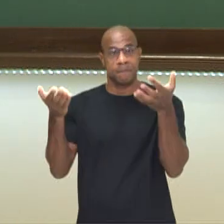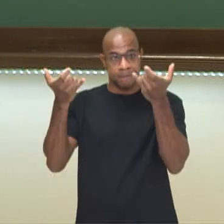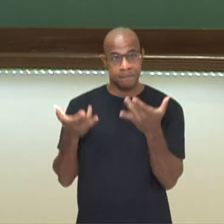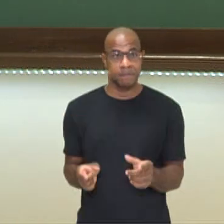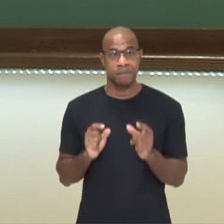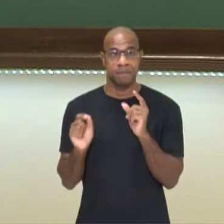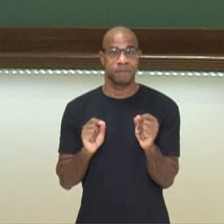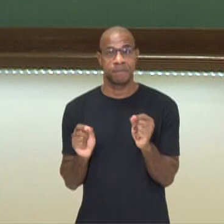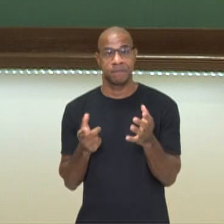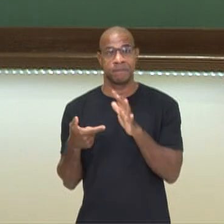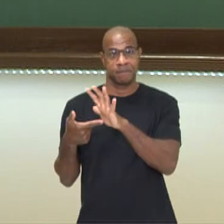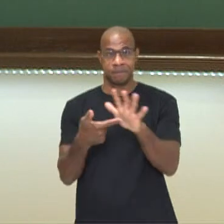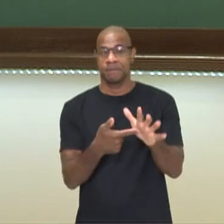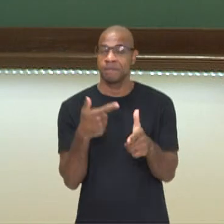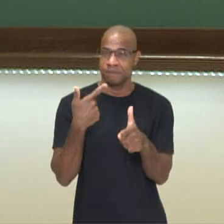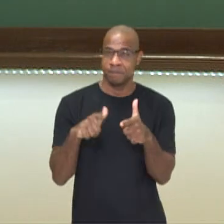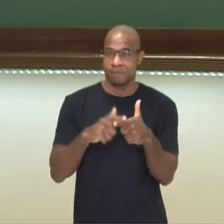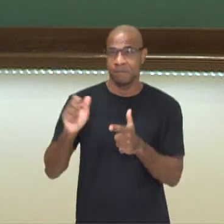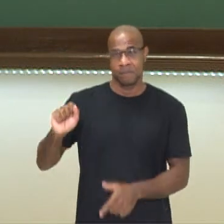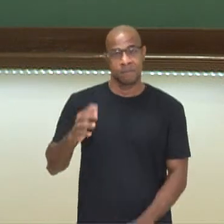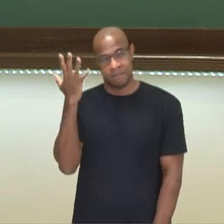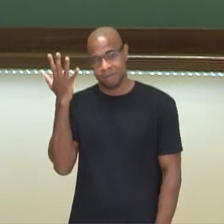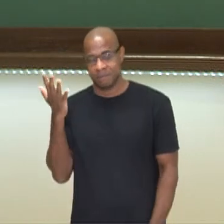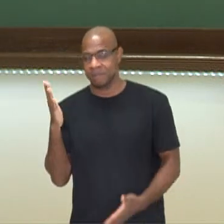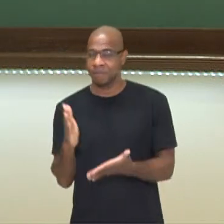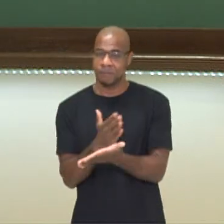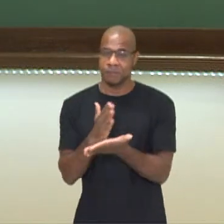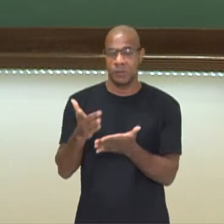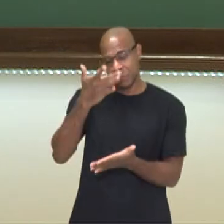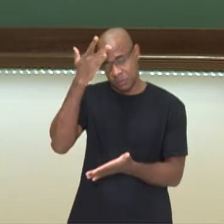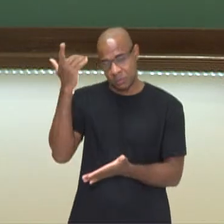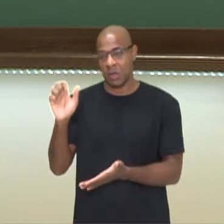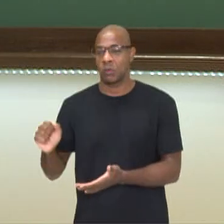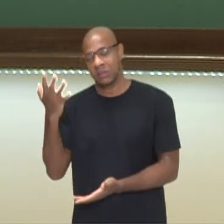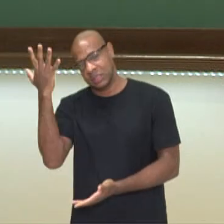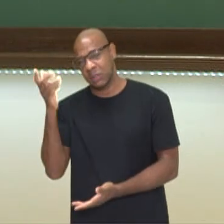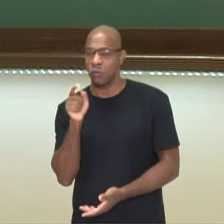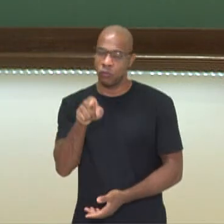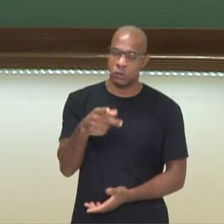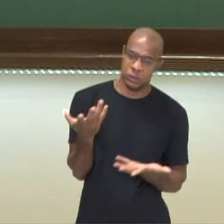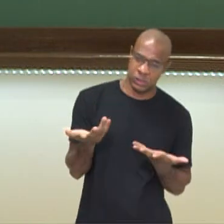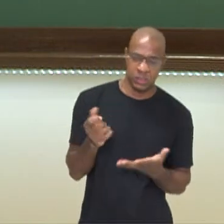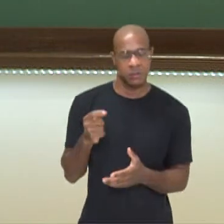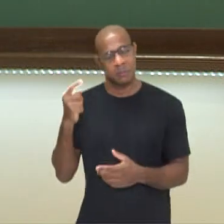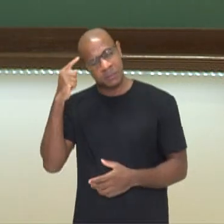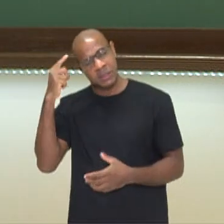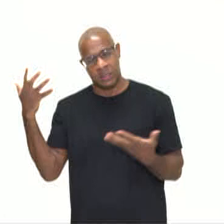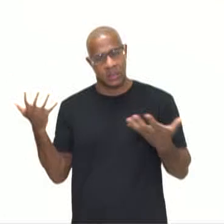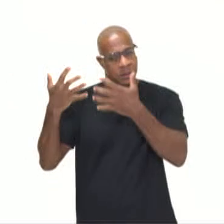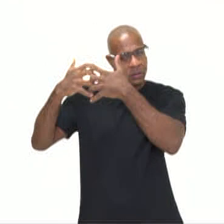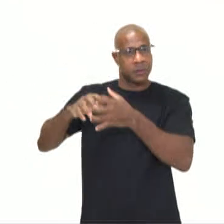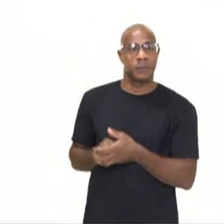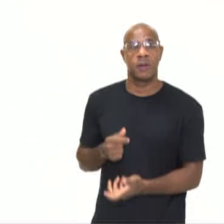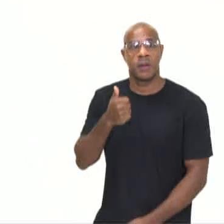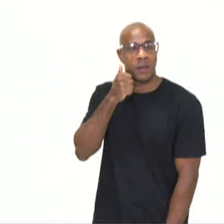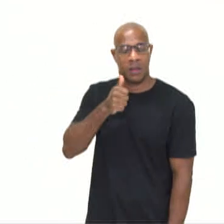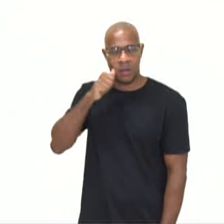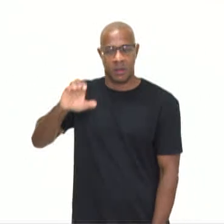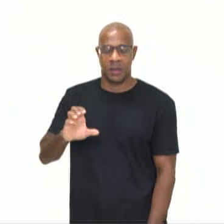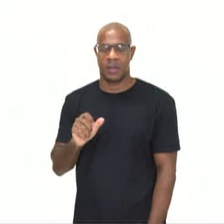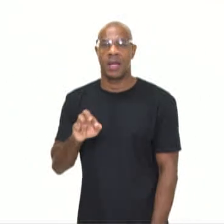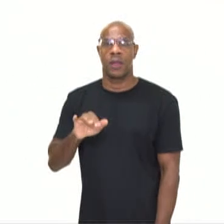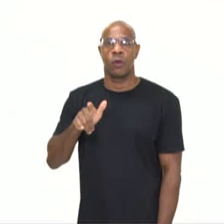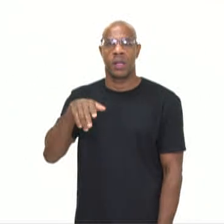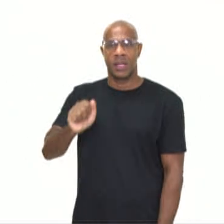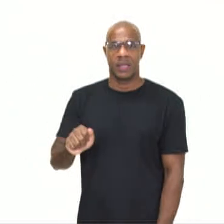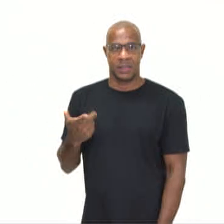uma situação, problema, que pode ter acontecido com alguém aí perto de você, ou mesmo com você mesmo. Vamos pensar aqui. Carolina, aos 15